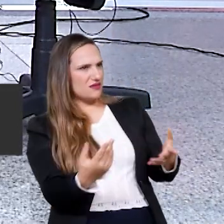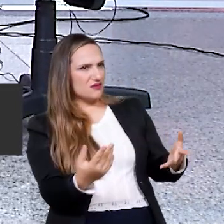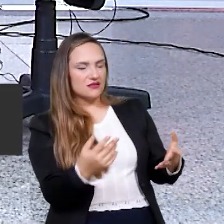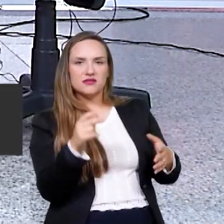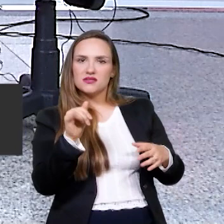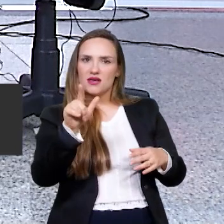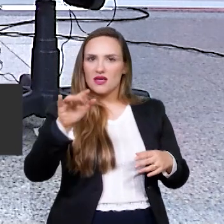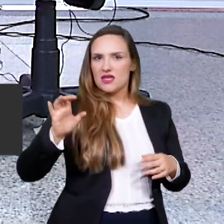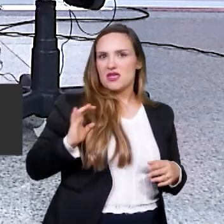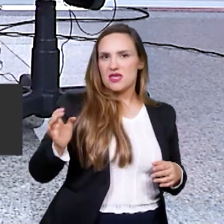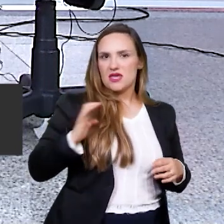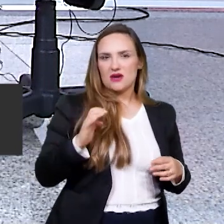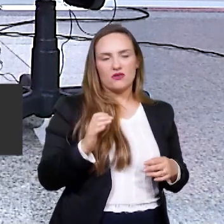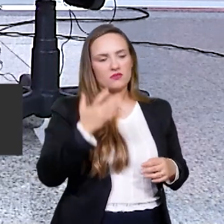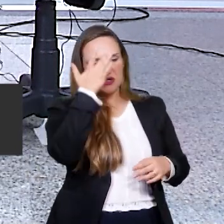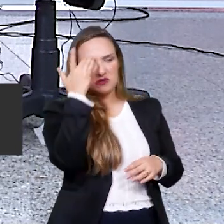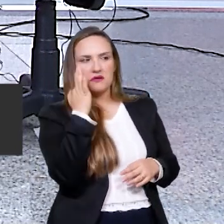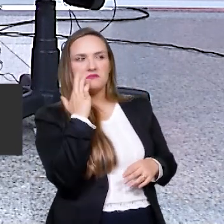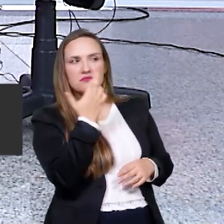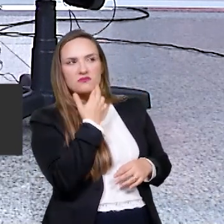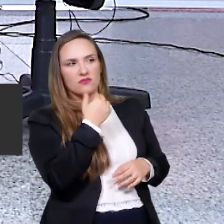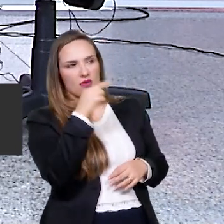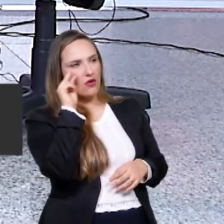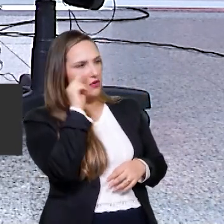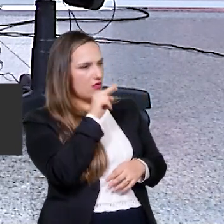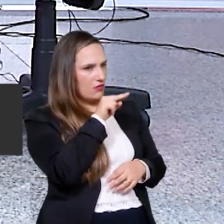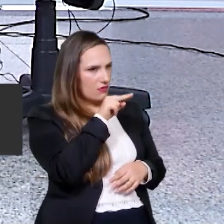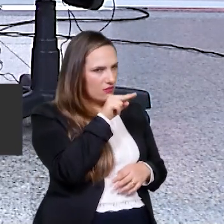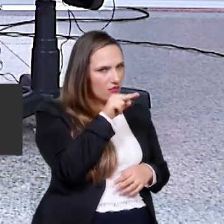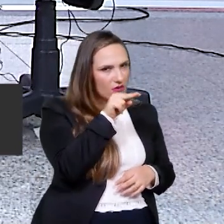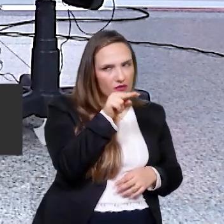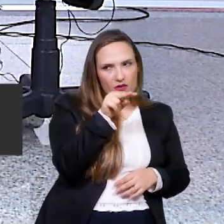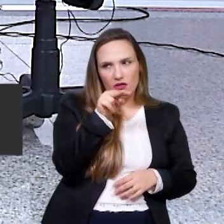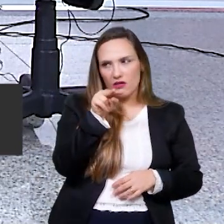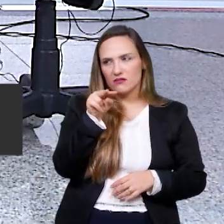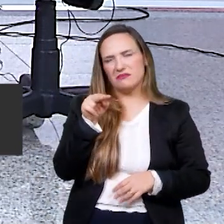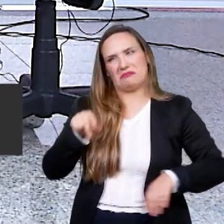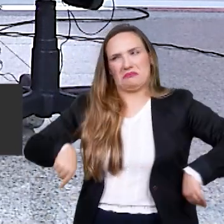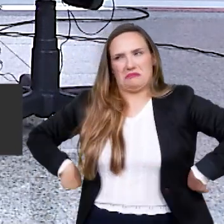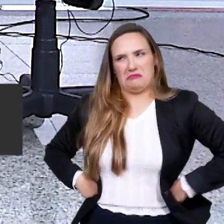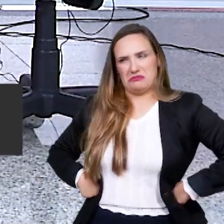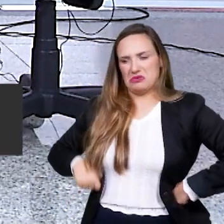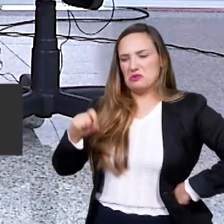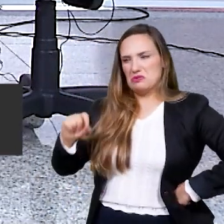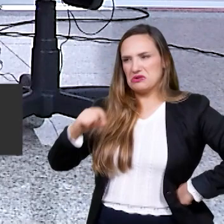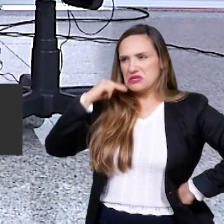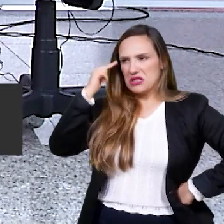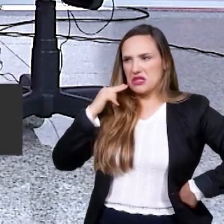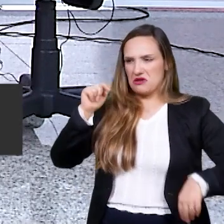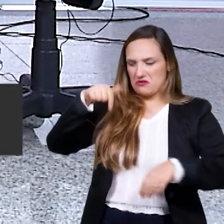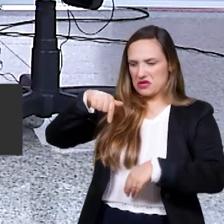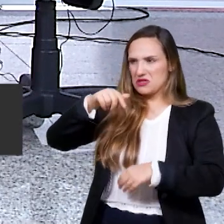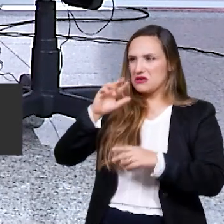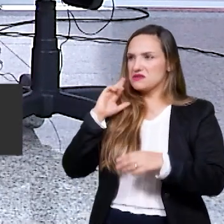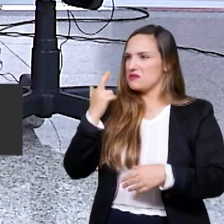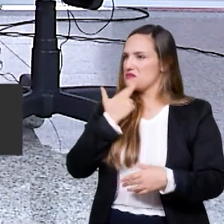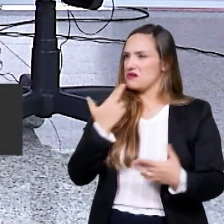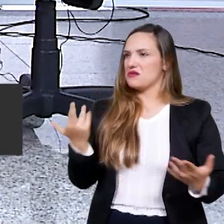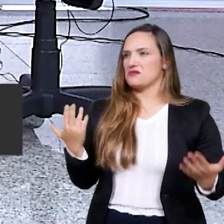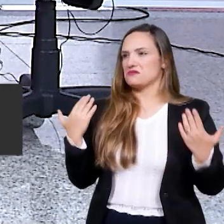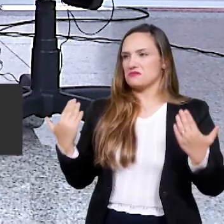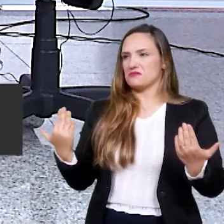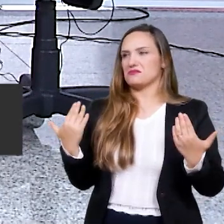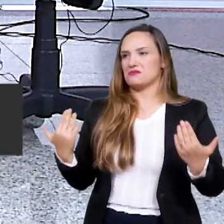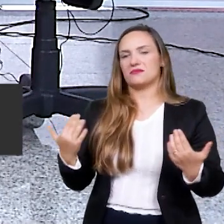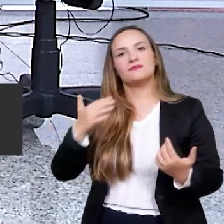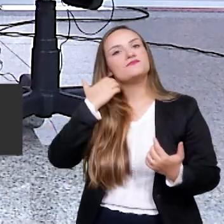né? Exatamente. É mais reprovação, infelizmente. Mais reprovação do que aprovação. E como que é ser mulher negra?